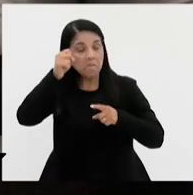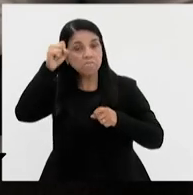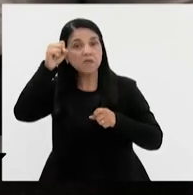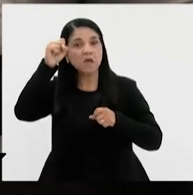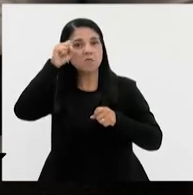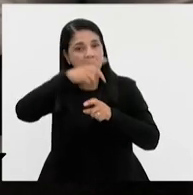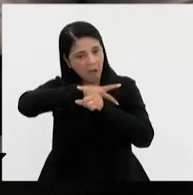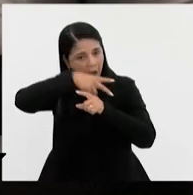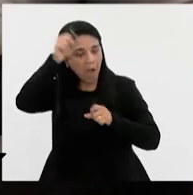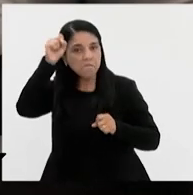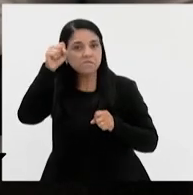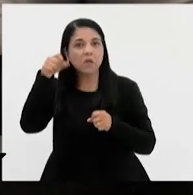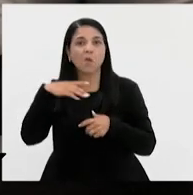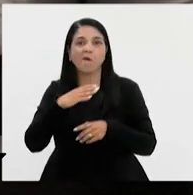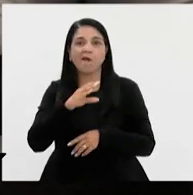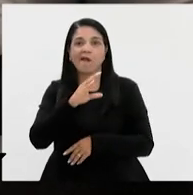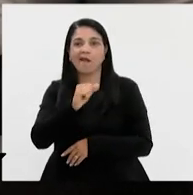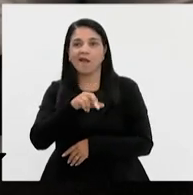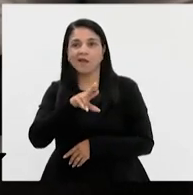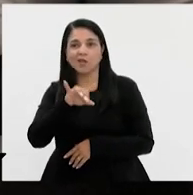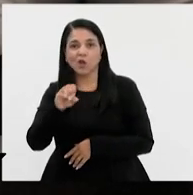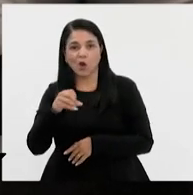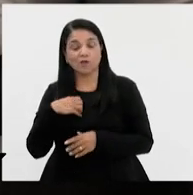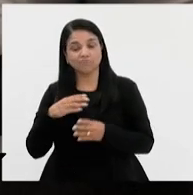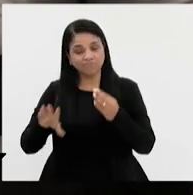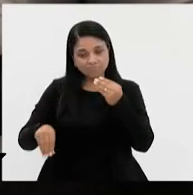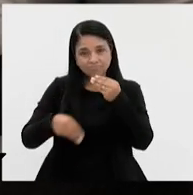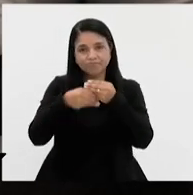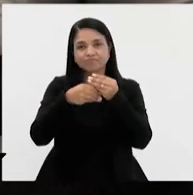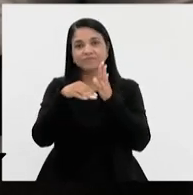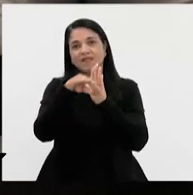que a senhora incluísse na sua relação. América e São Cristóvão.